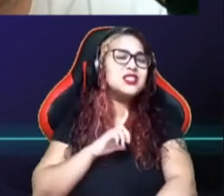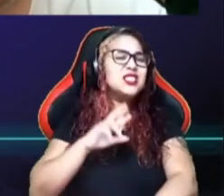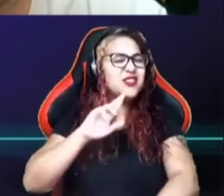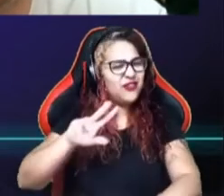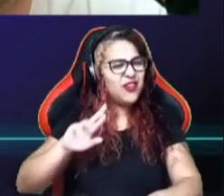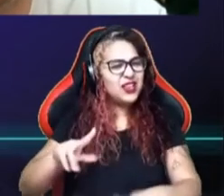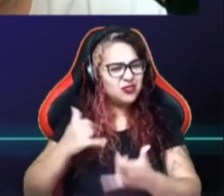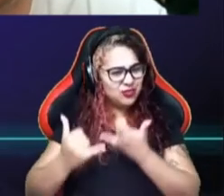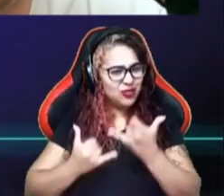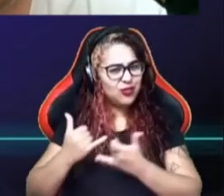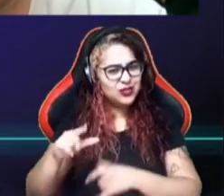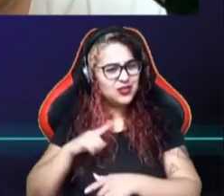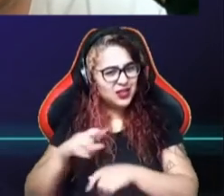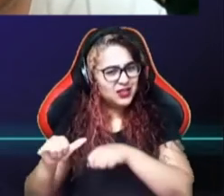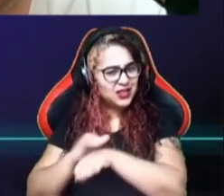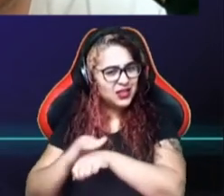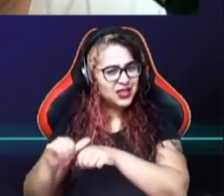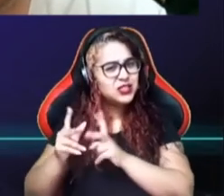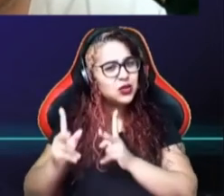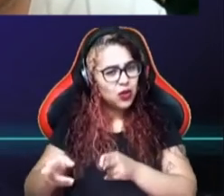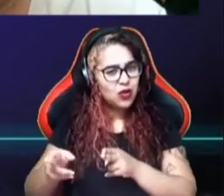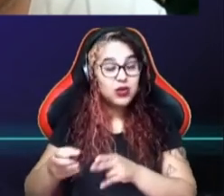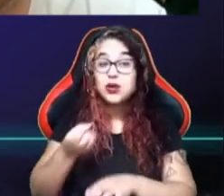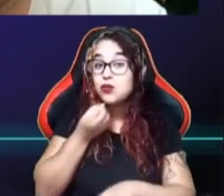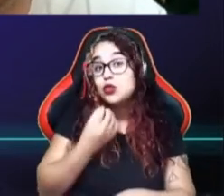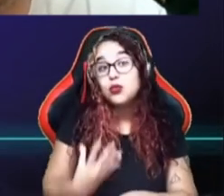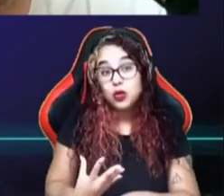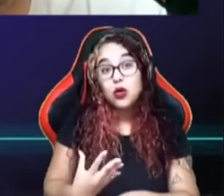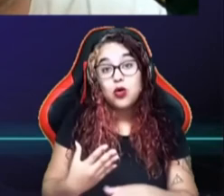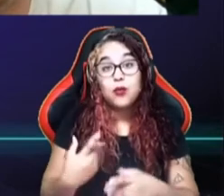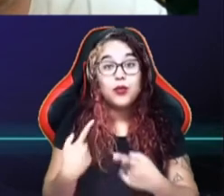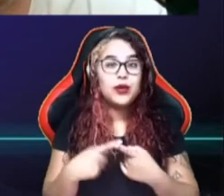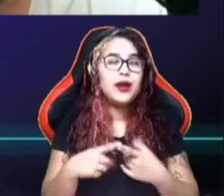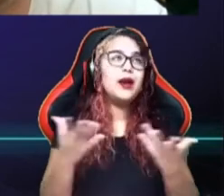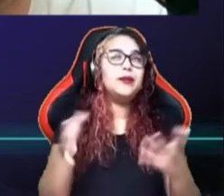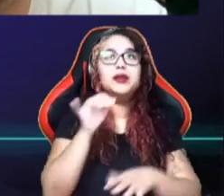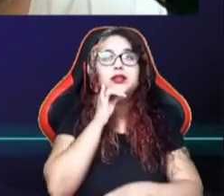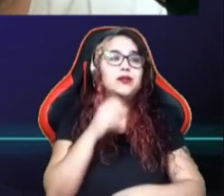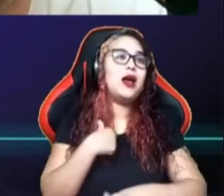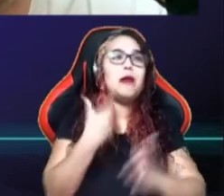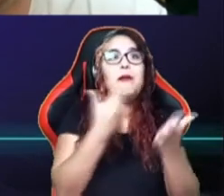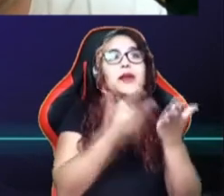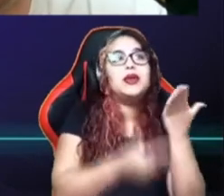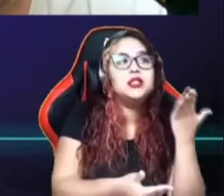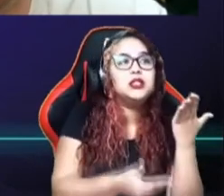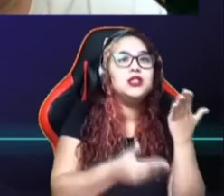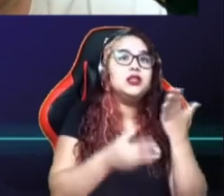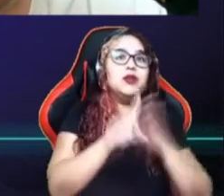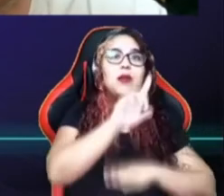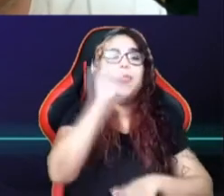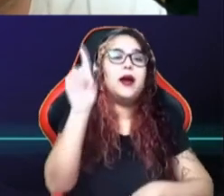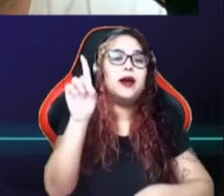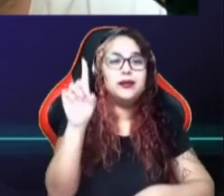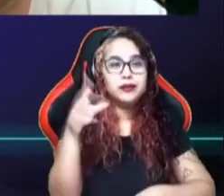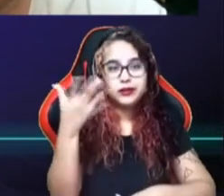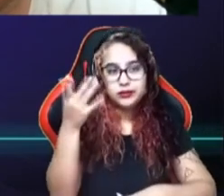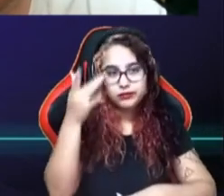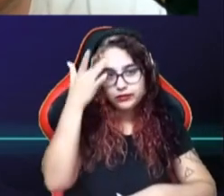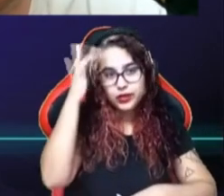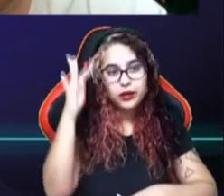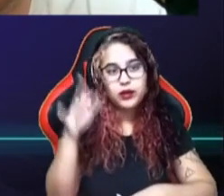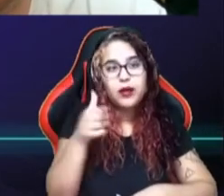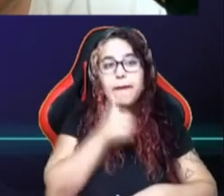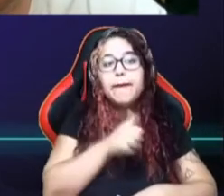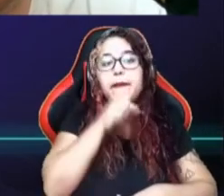ciclos e isso abre muito, porque pô, mesmo que eu perca uma data-chave, todo mundo fala, ah, vamos fazer coisa lá para o Dia das Mães ou para tal, a gente